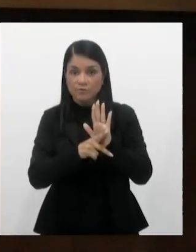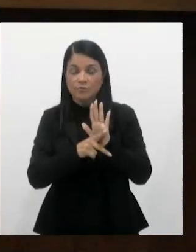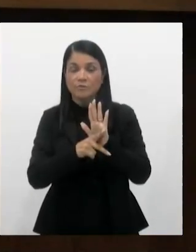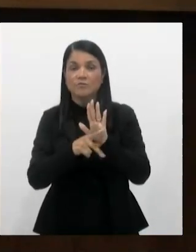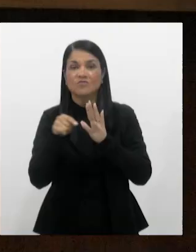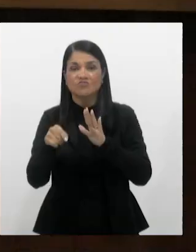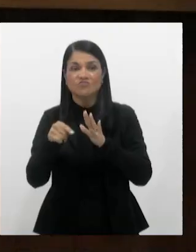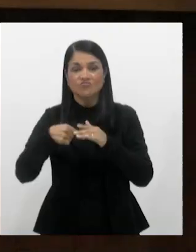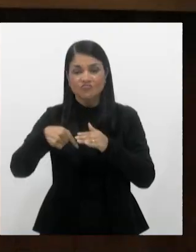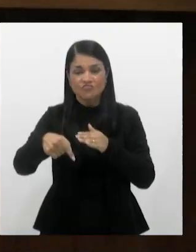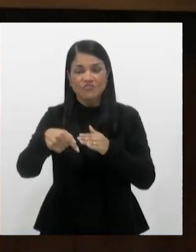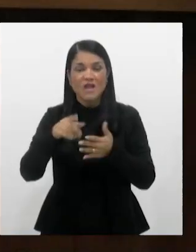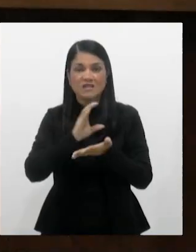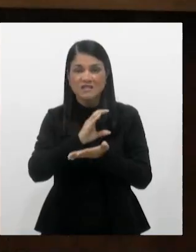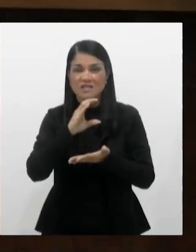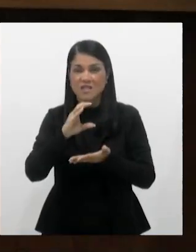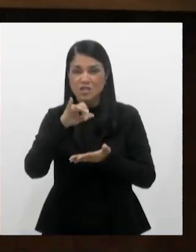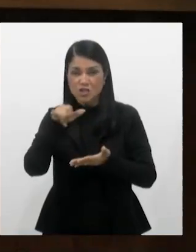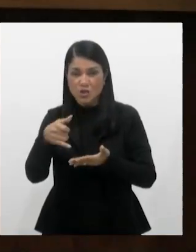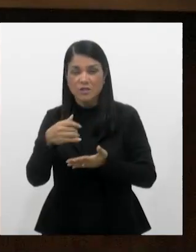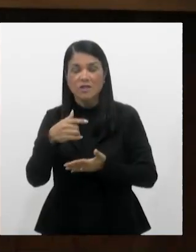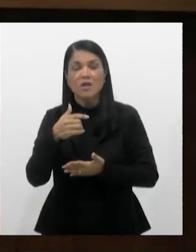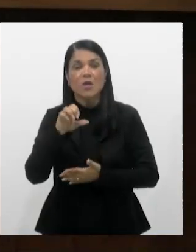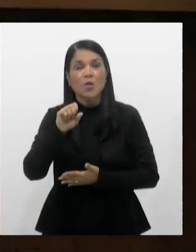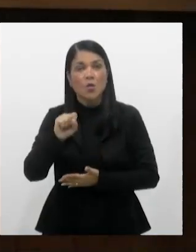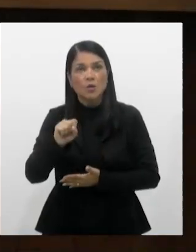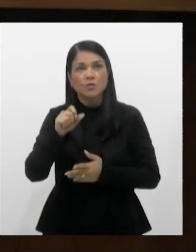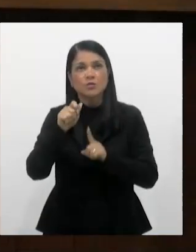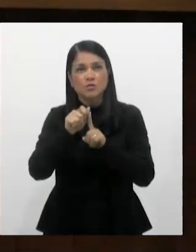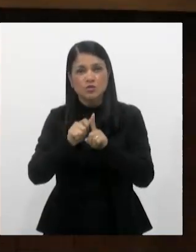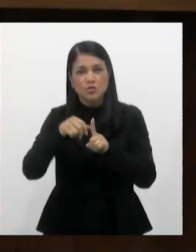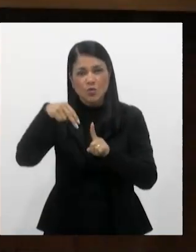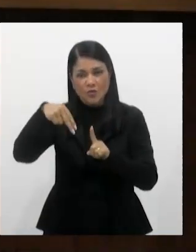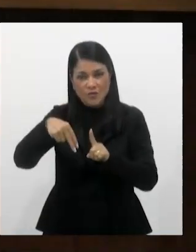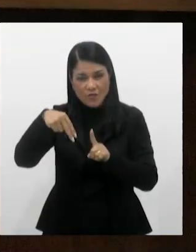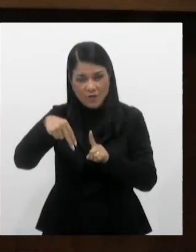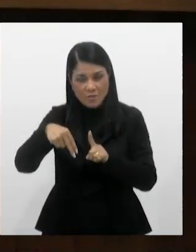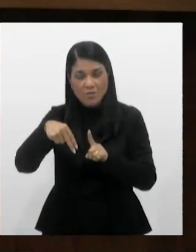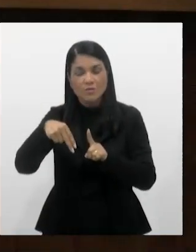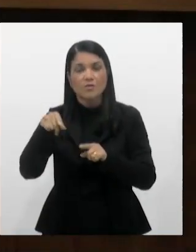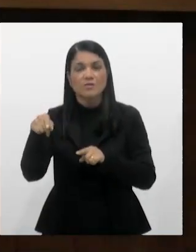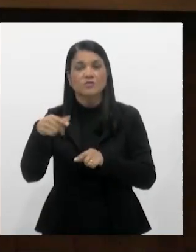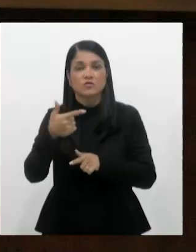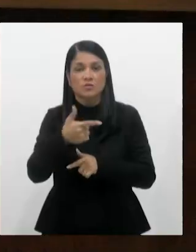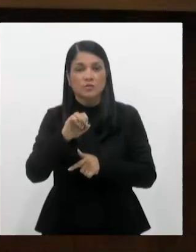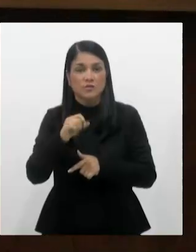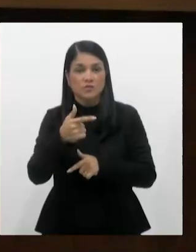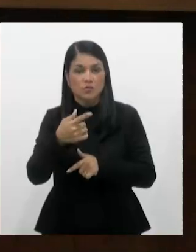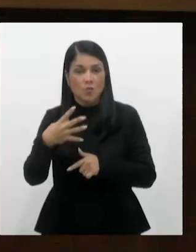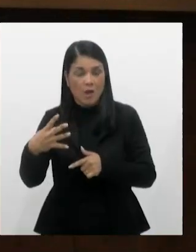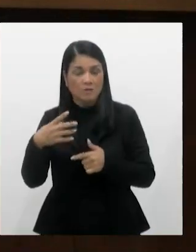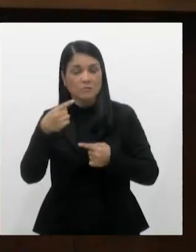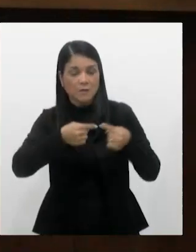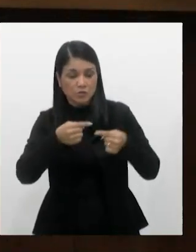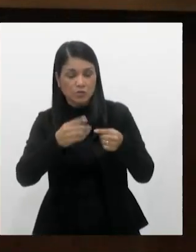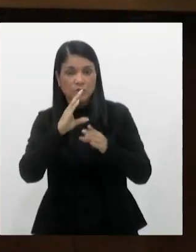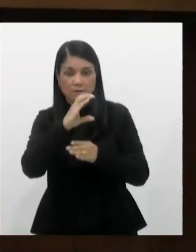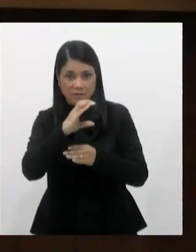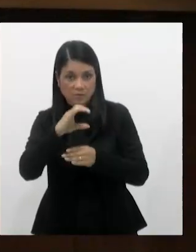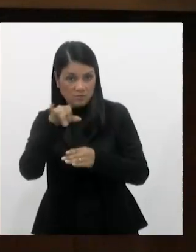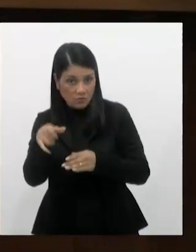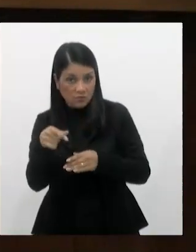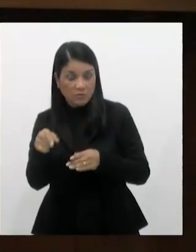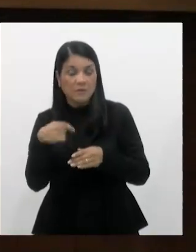vencido na CCJ desde 8 de novembro de 2024 e aguarda para ser pautado. E ele, como eu falei, ele nasce da mesma